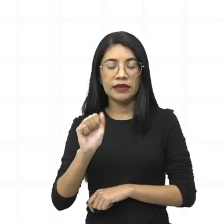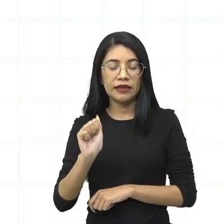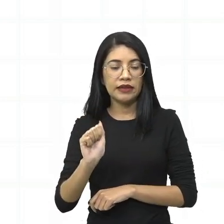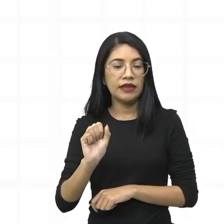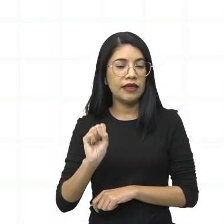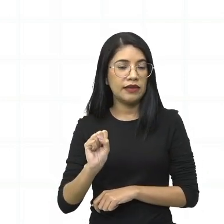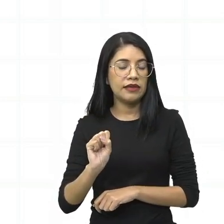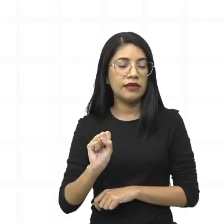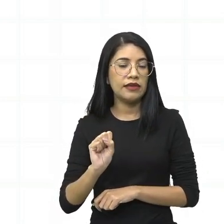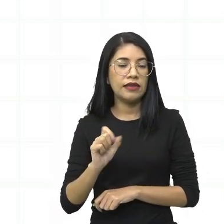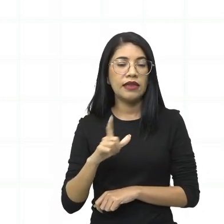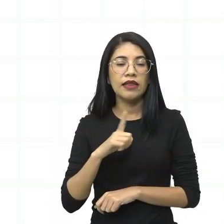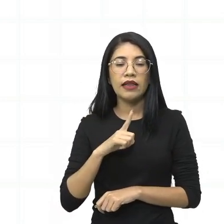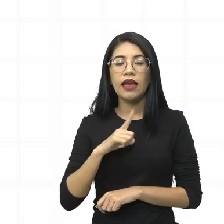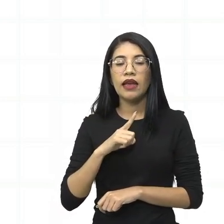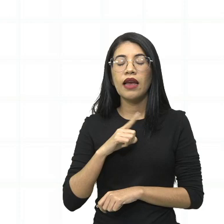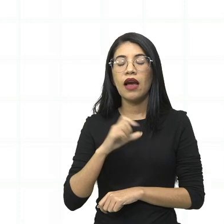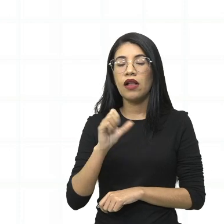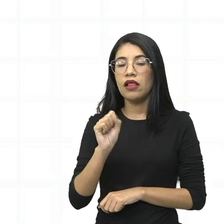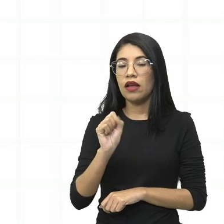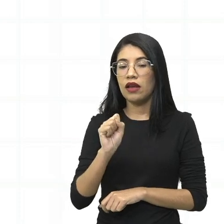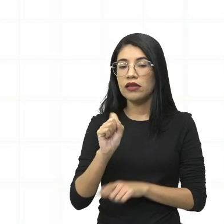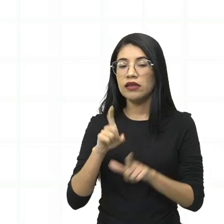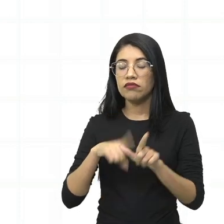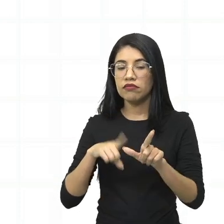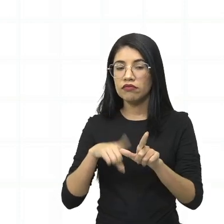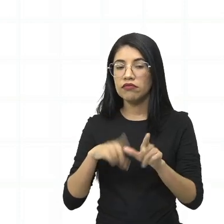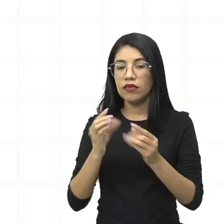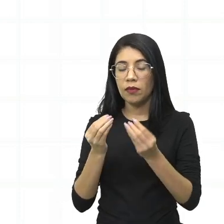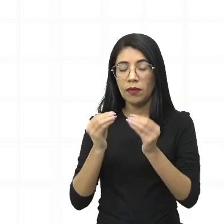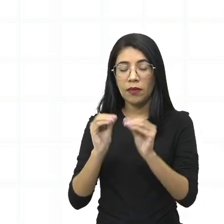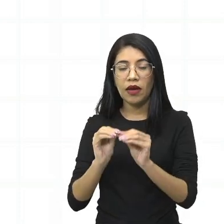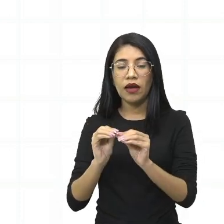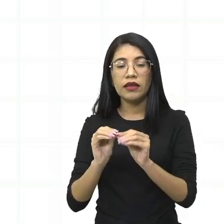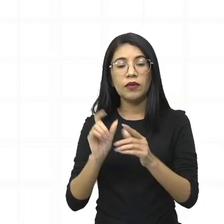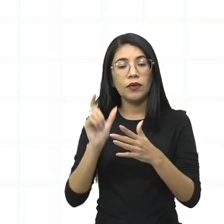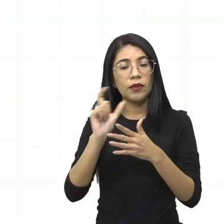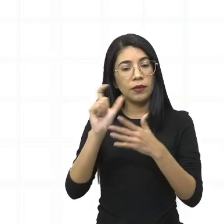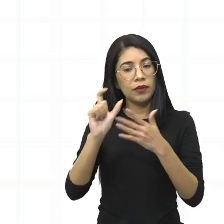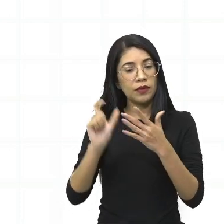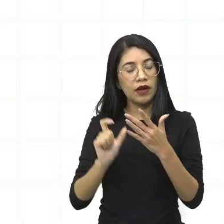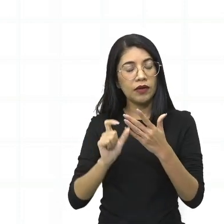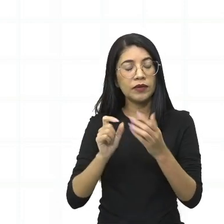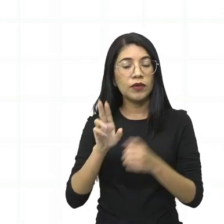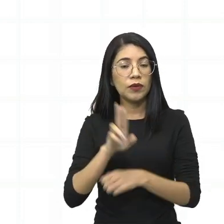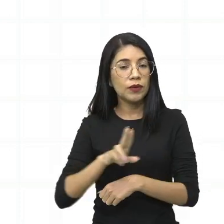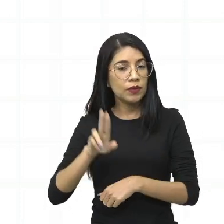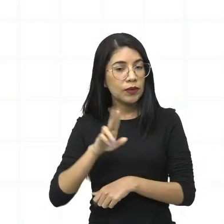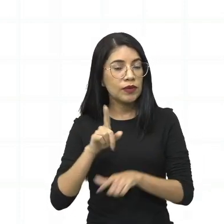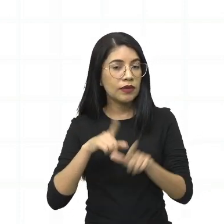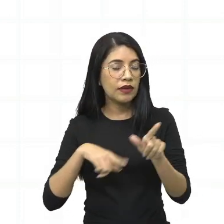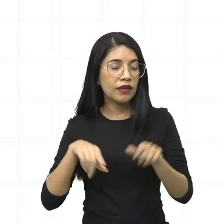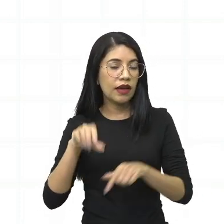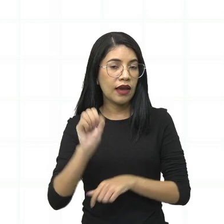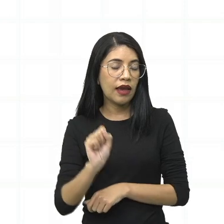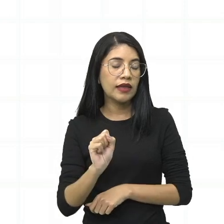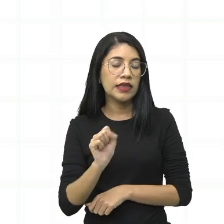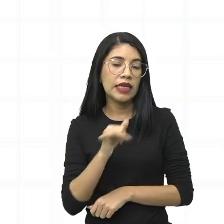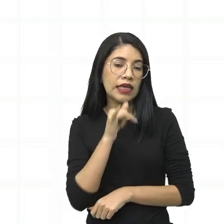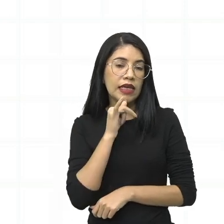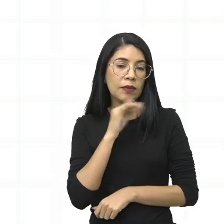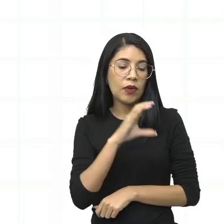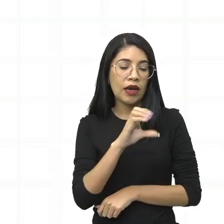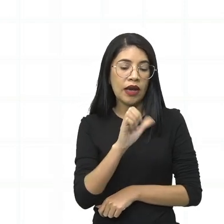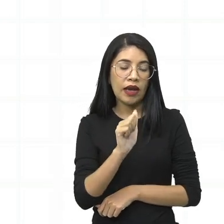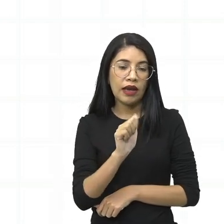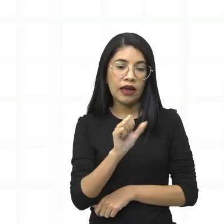eu já tenho o S aqui, ó, a presença da letra S, eu tenho um plural. Então, se eu coloco a letra S aqui na palavra casa,